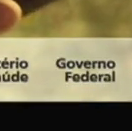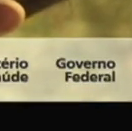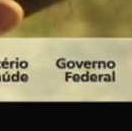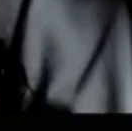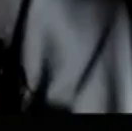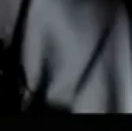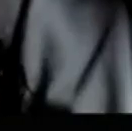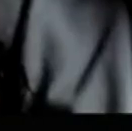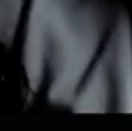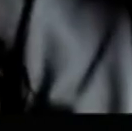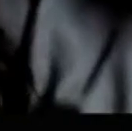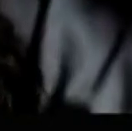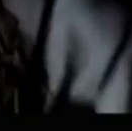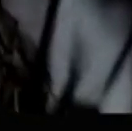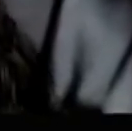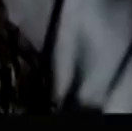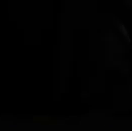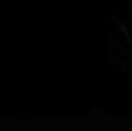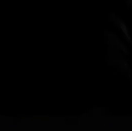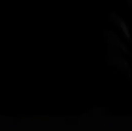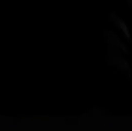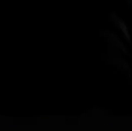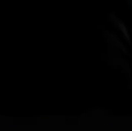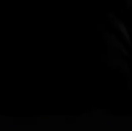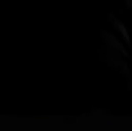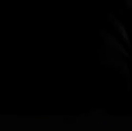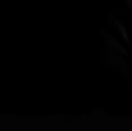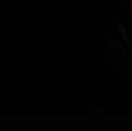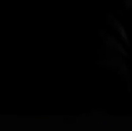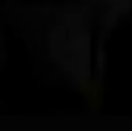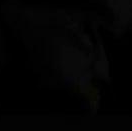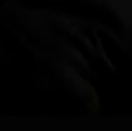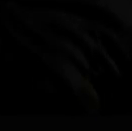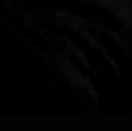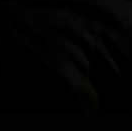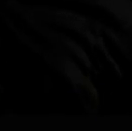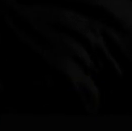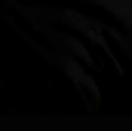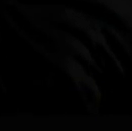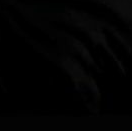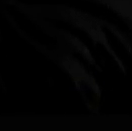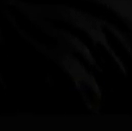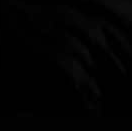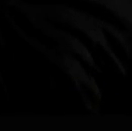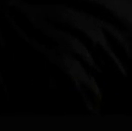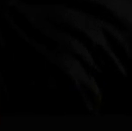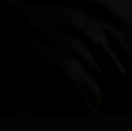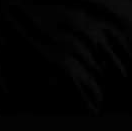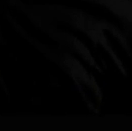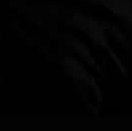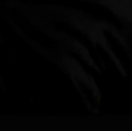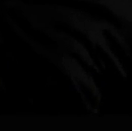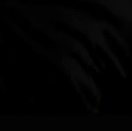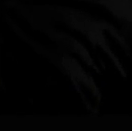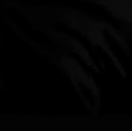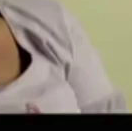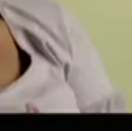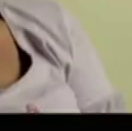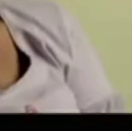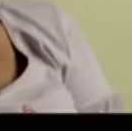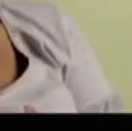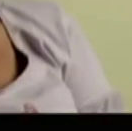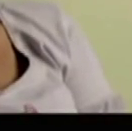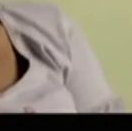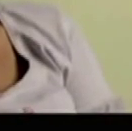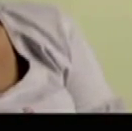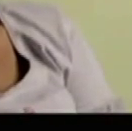Amamente. E aí, já conversou com seu filho sobre de onde vêm os bebês? Aquela história da sementinha, eu acho que fica mais próximo da realidade. E sobre